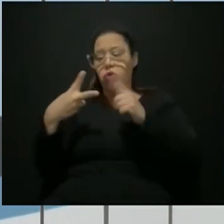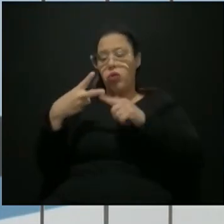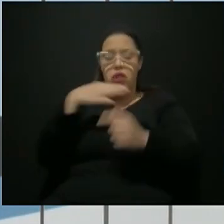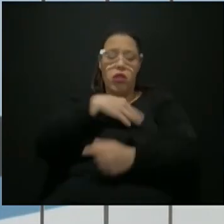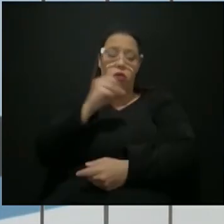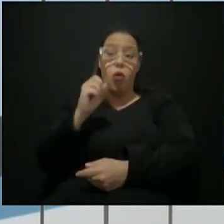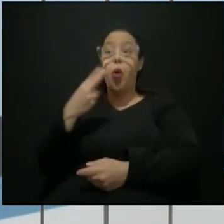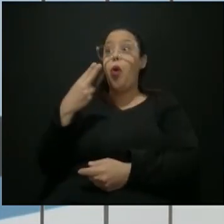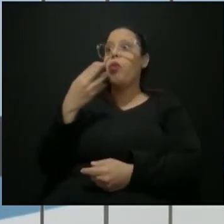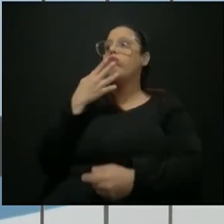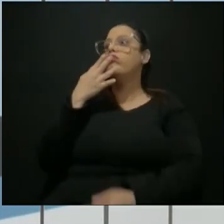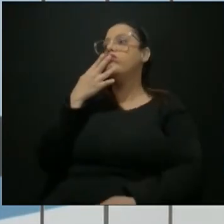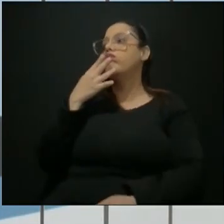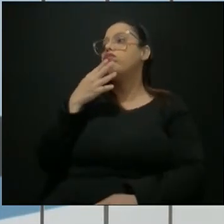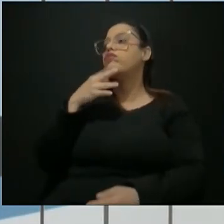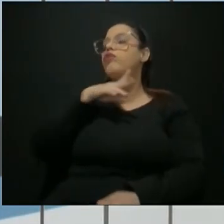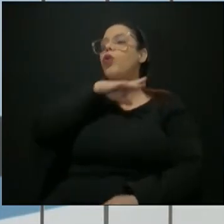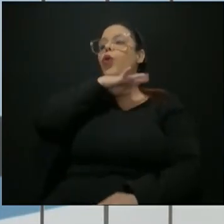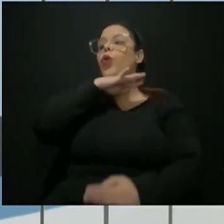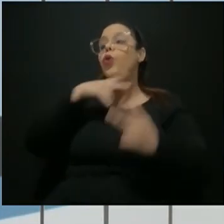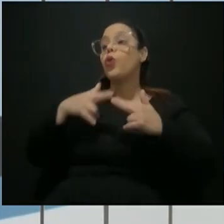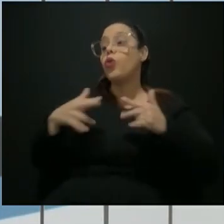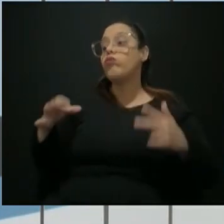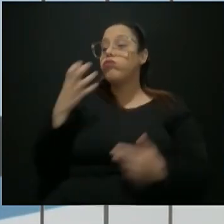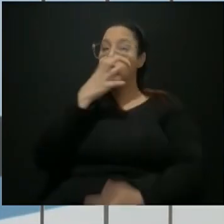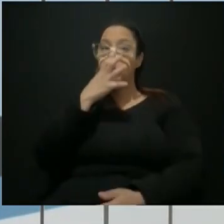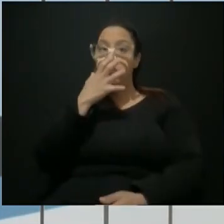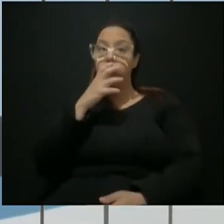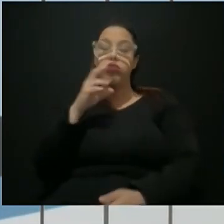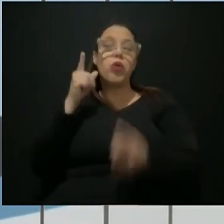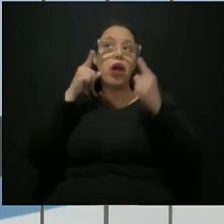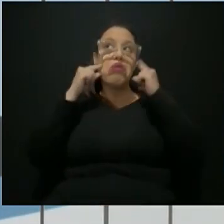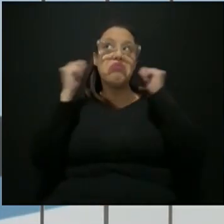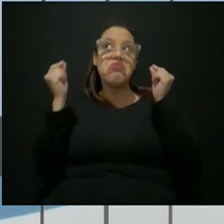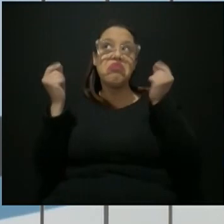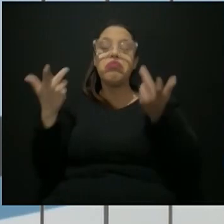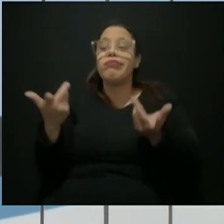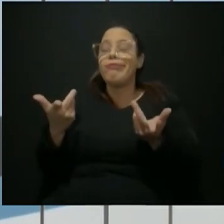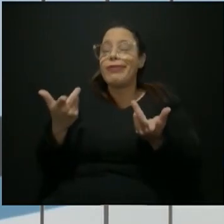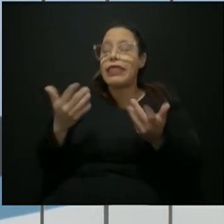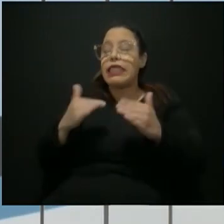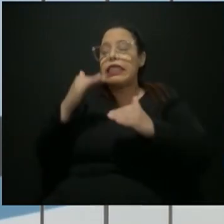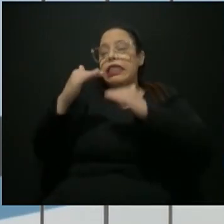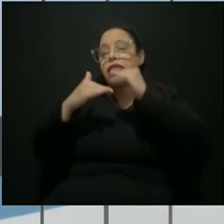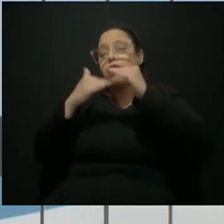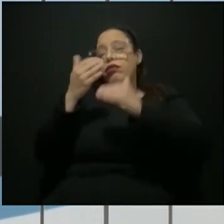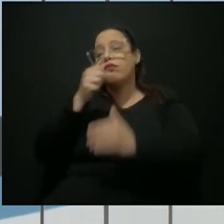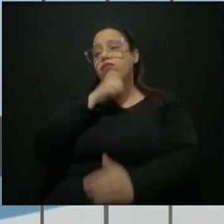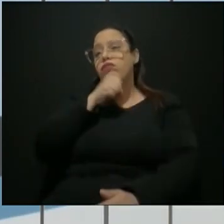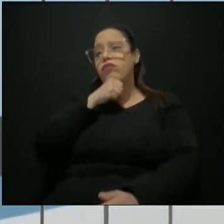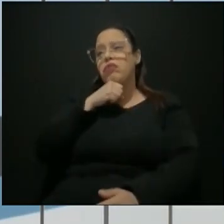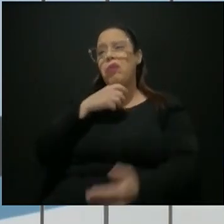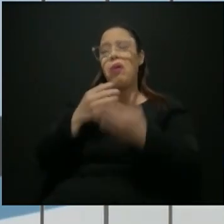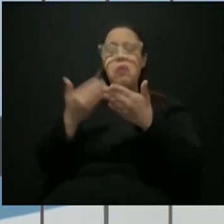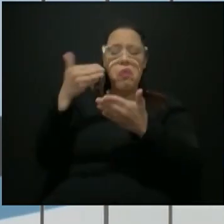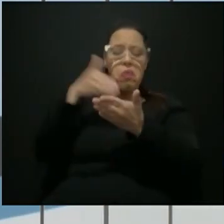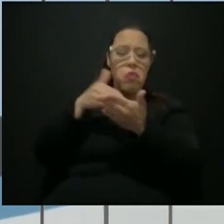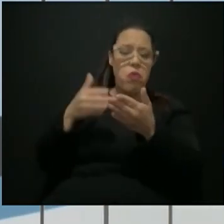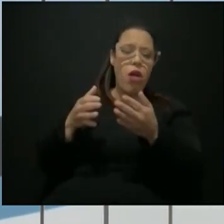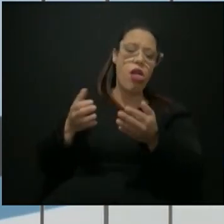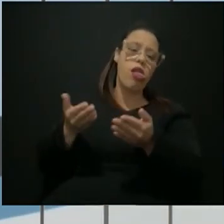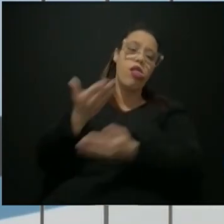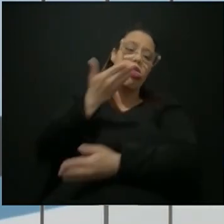não tem nem o filho. Né? E aí, como é que vai ser o processo de envelhecimento? Então, a gente tem uma tendência também a ter um processo de envelhecimento muito pautado